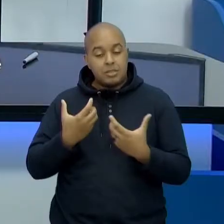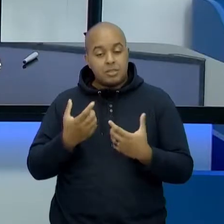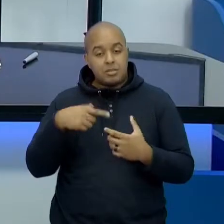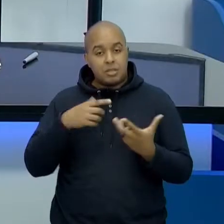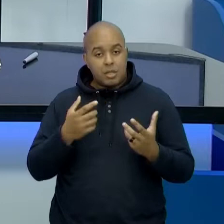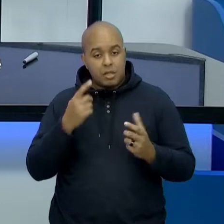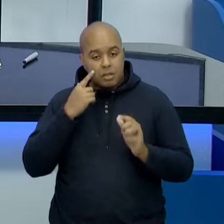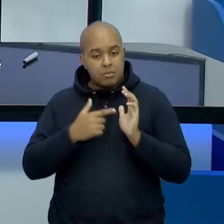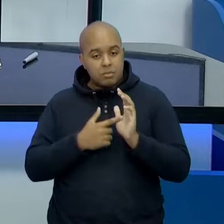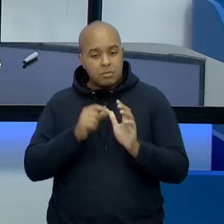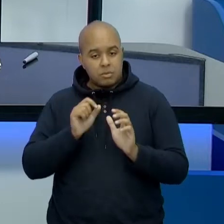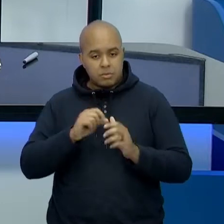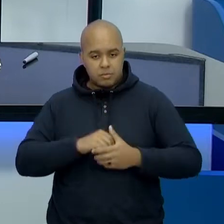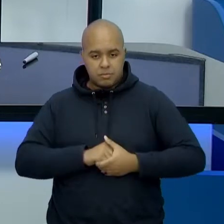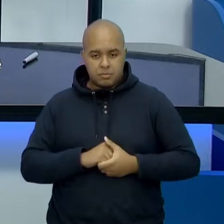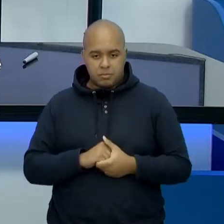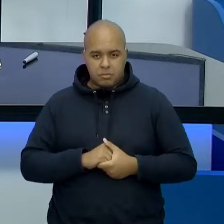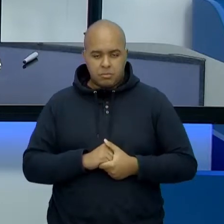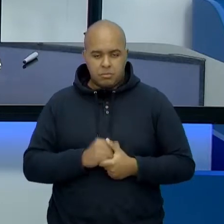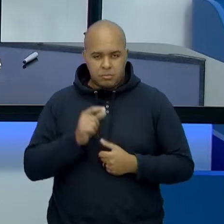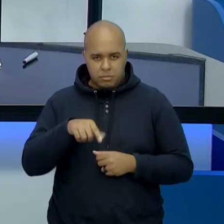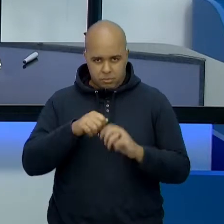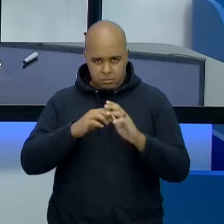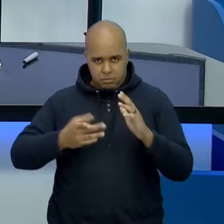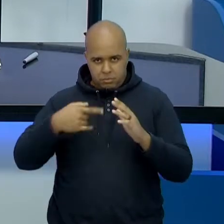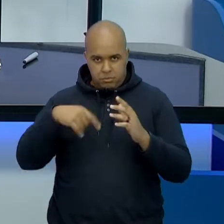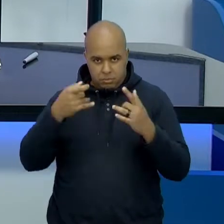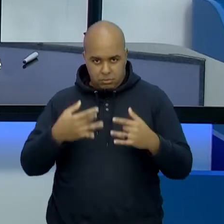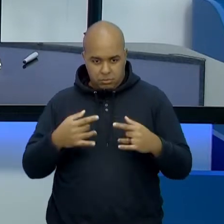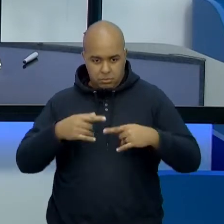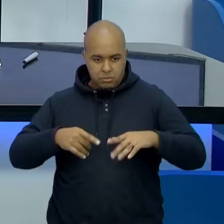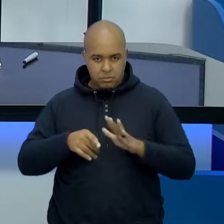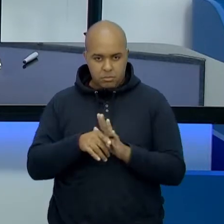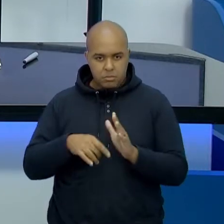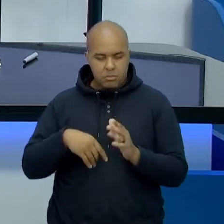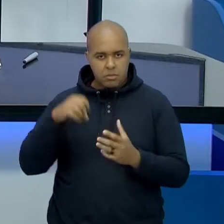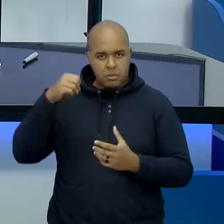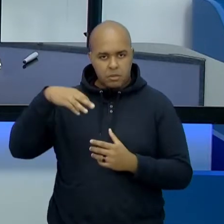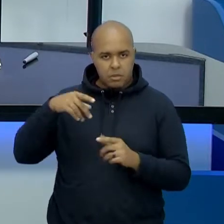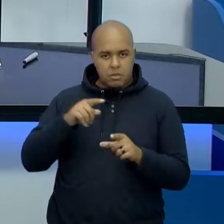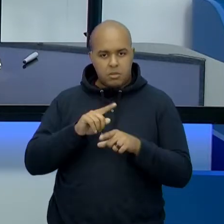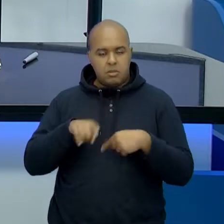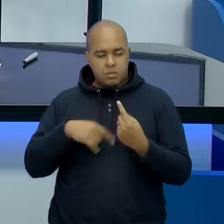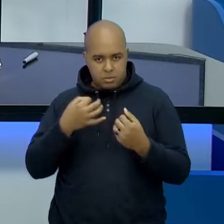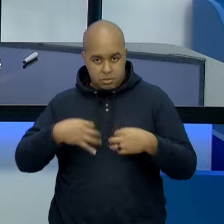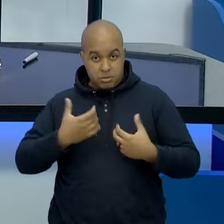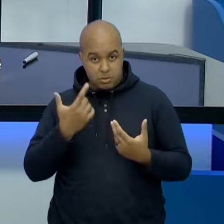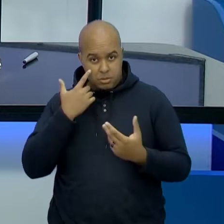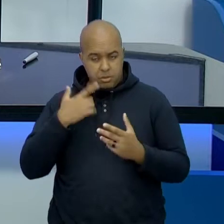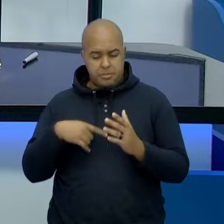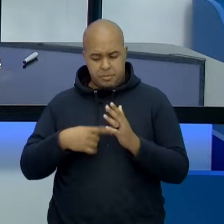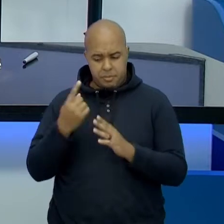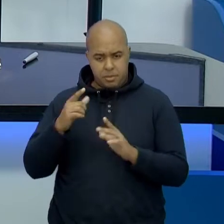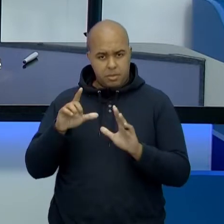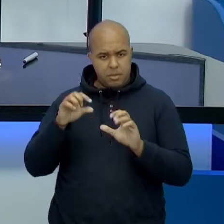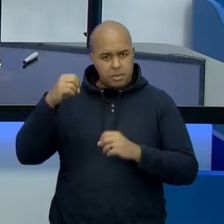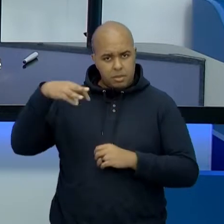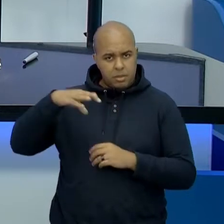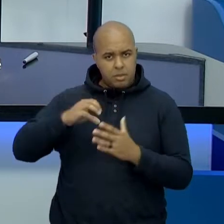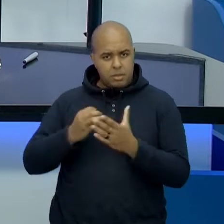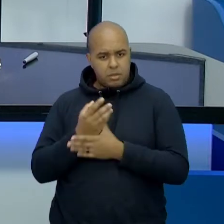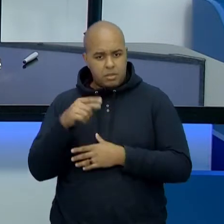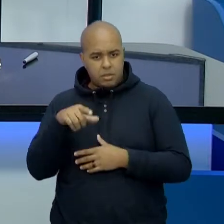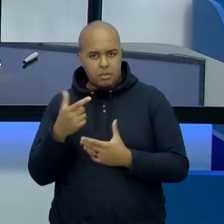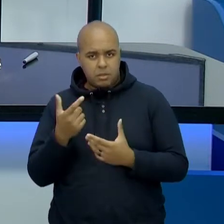quer mostrar aqui? Nessa atividade nós vamos falar de lâmpadas, tá certo? Então a primeira lâmpada que foi